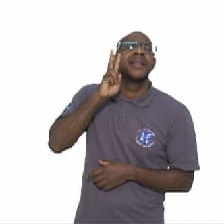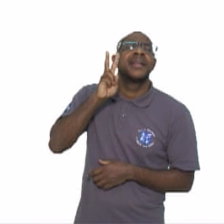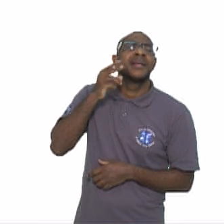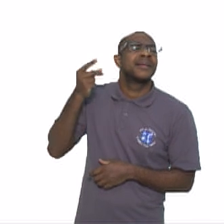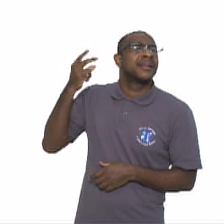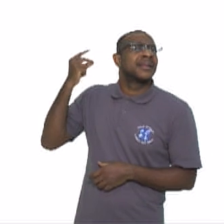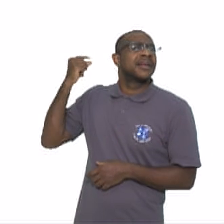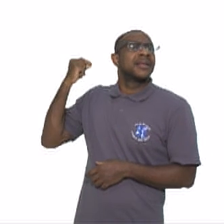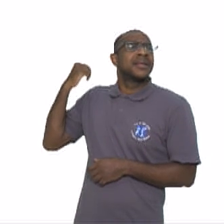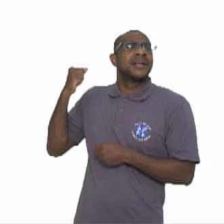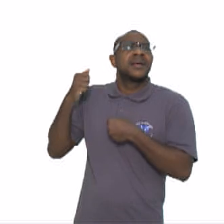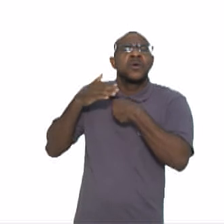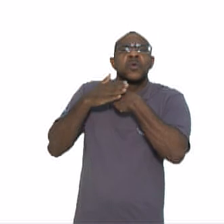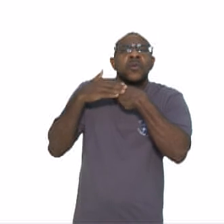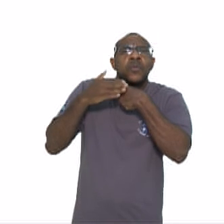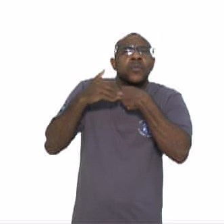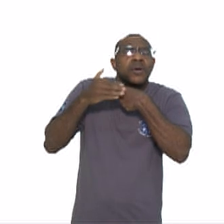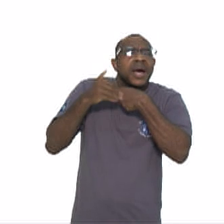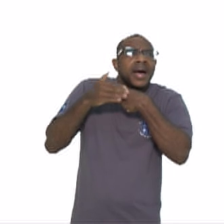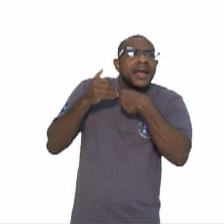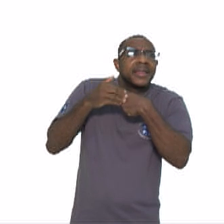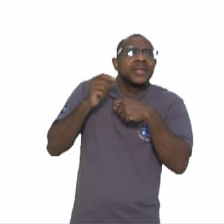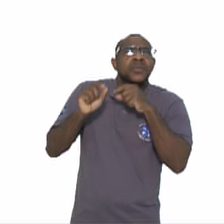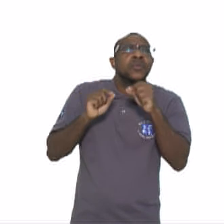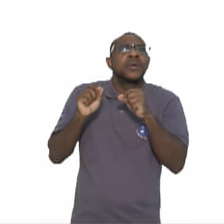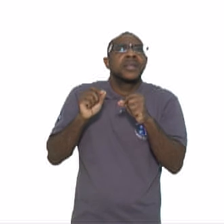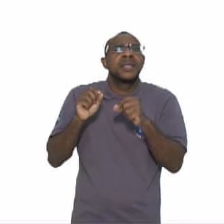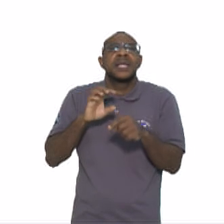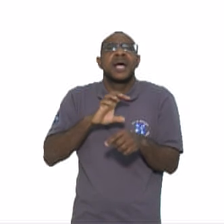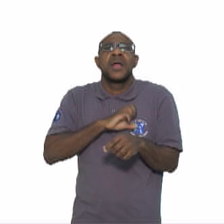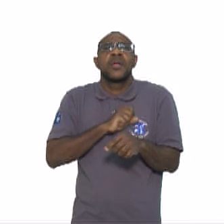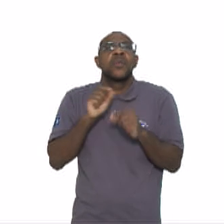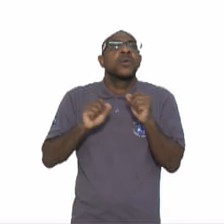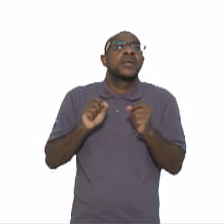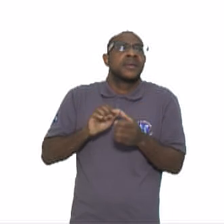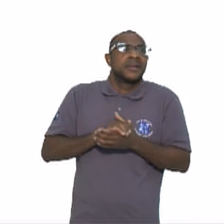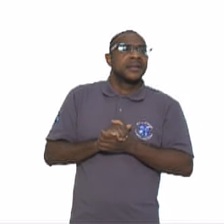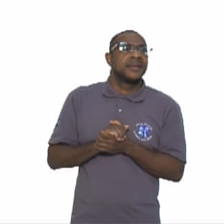de um filme de romance que adora. Espaço.